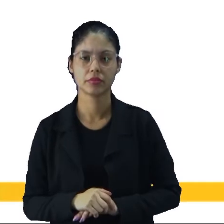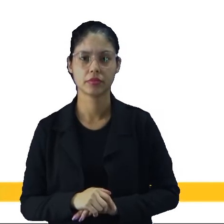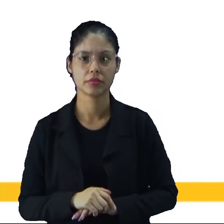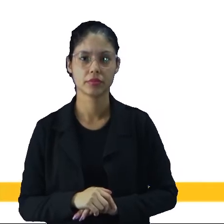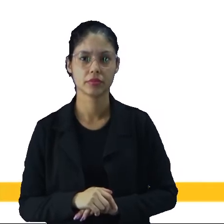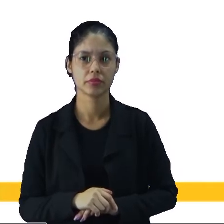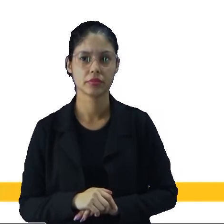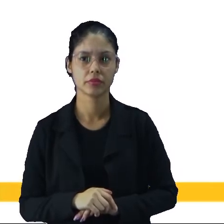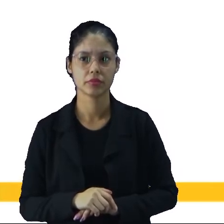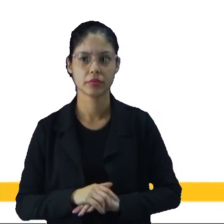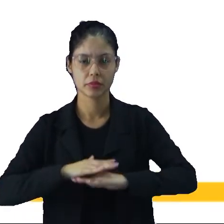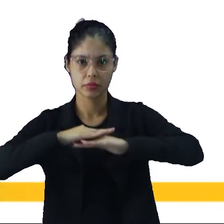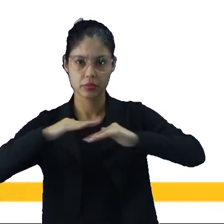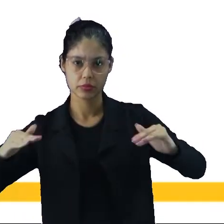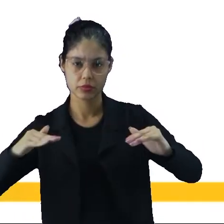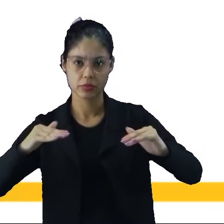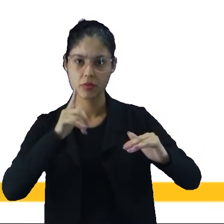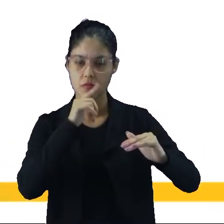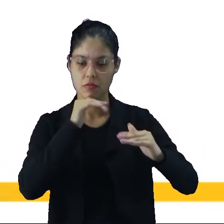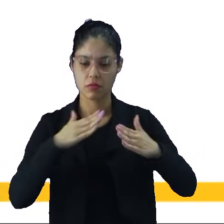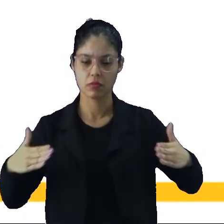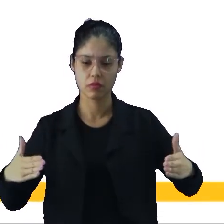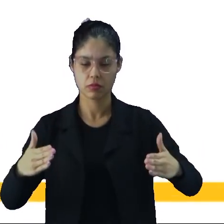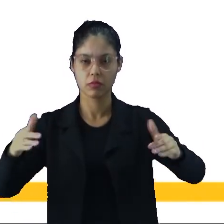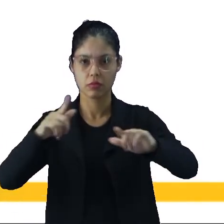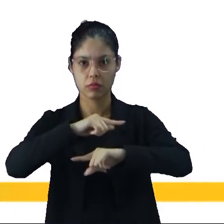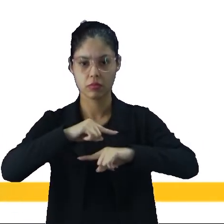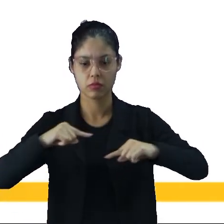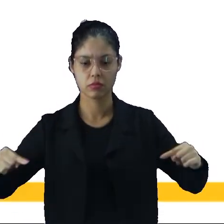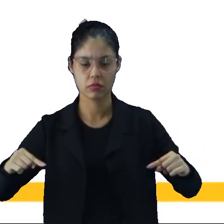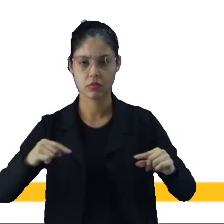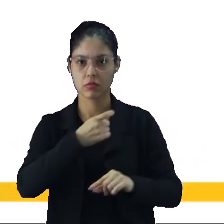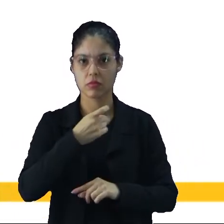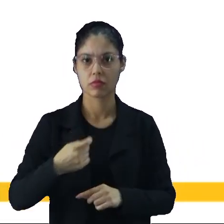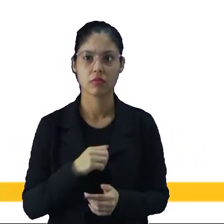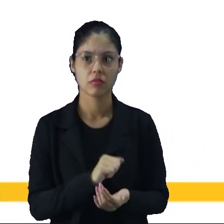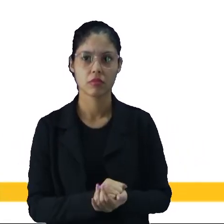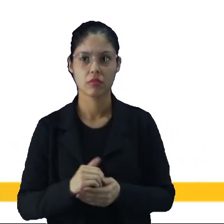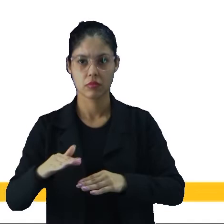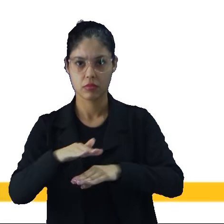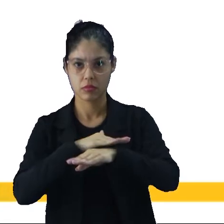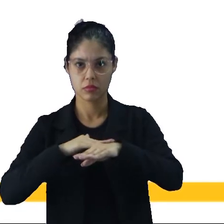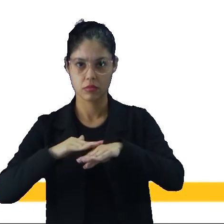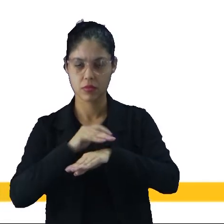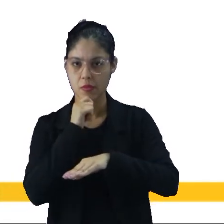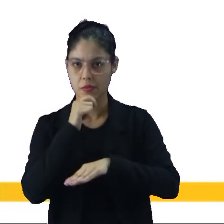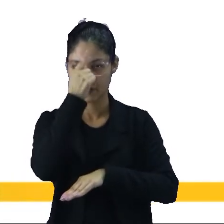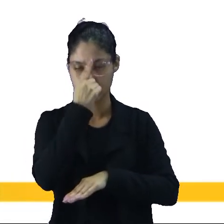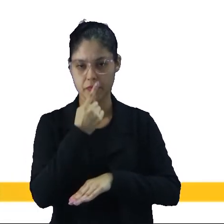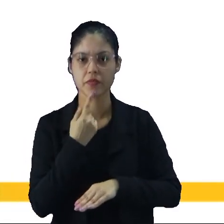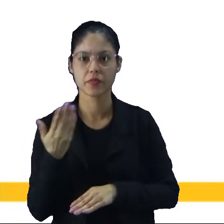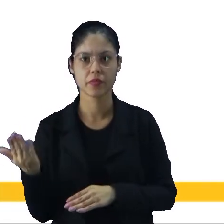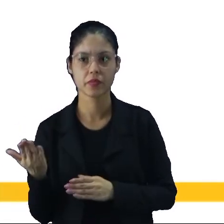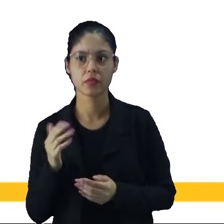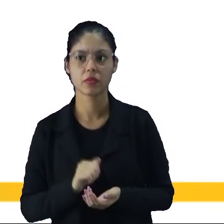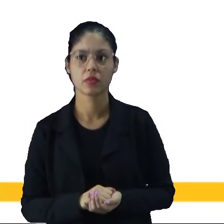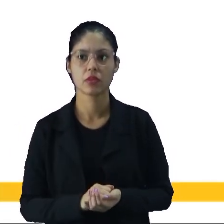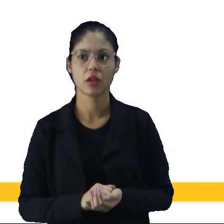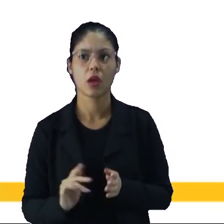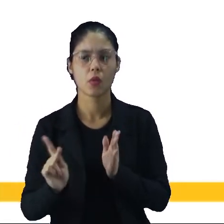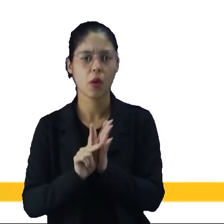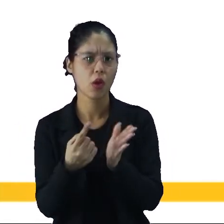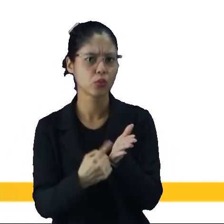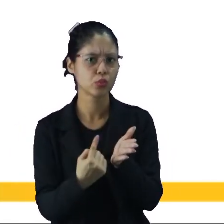solar estão atingindo a superfície de um lago, formando um ângulo X, com sua superfície conforme indica a figura. Em